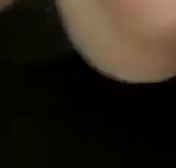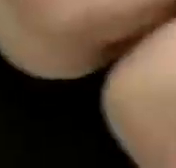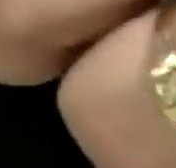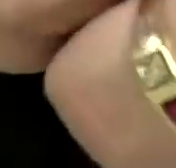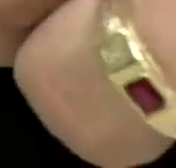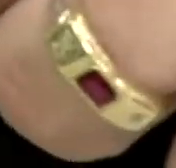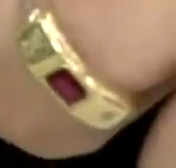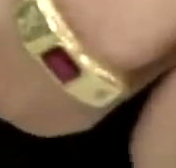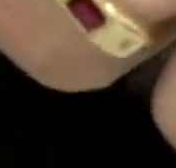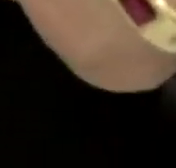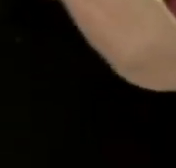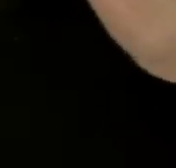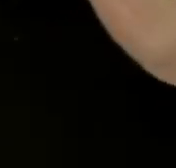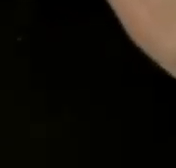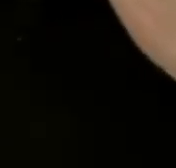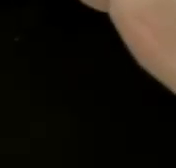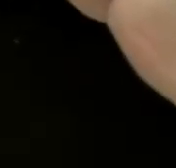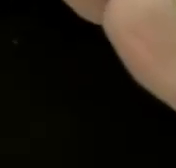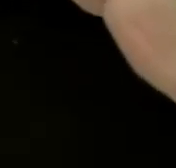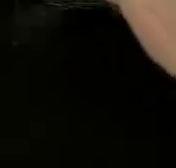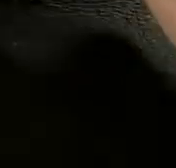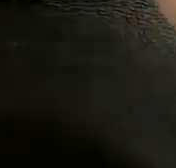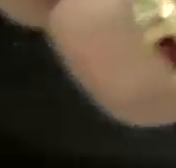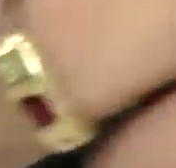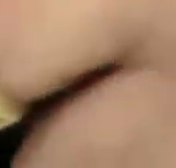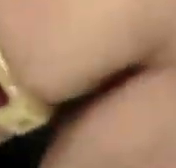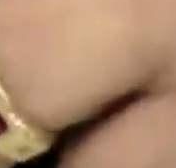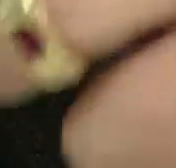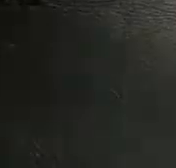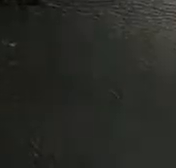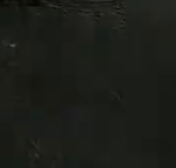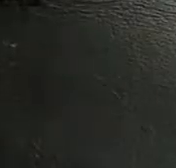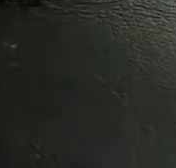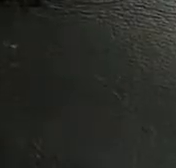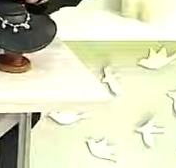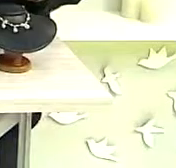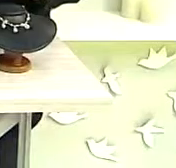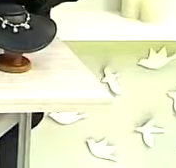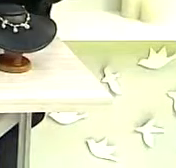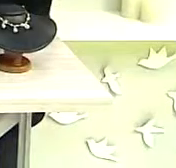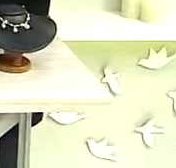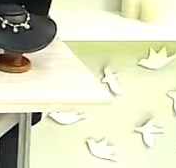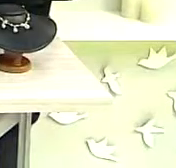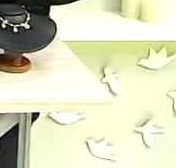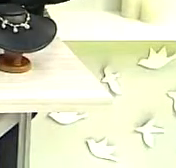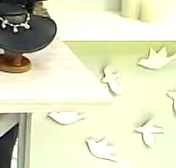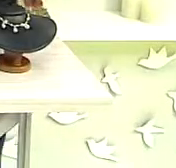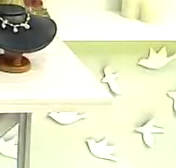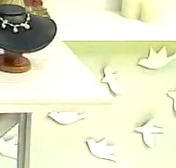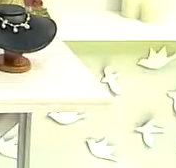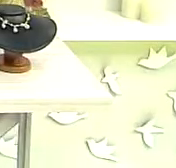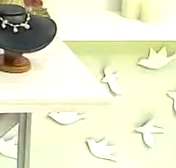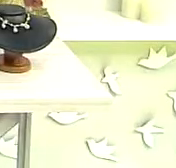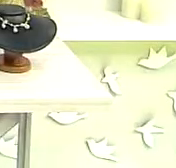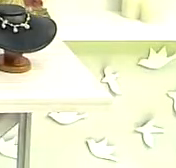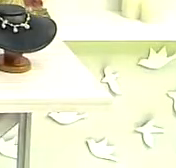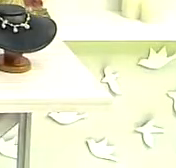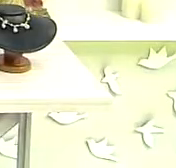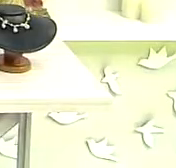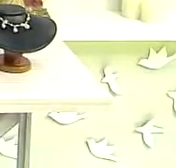da Nossa Mãe. De um lado você tem Nossa Senhora Aparecida e do outro você tem Nossa Senhora de Fátima.